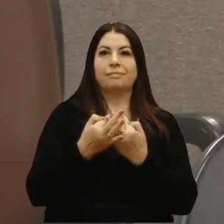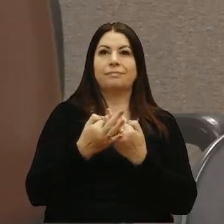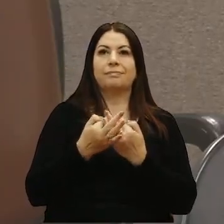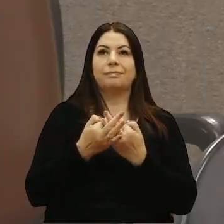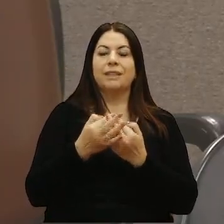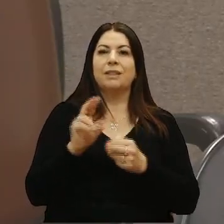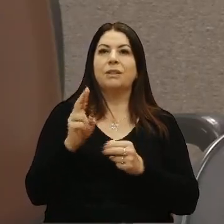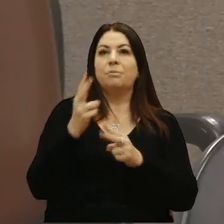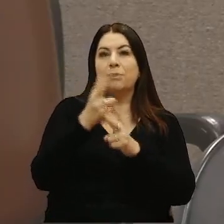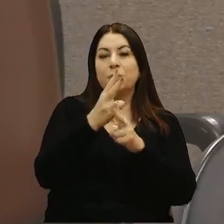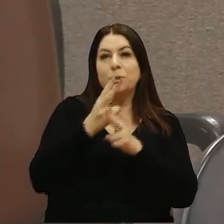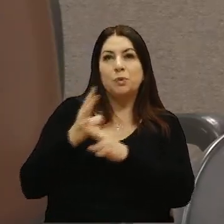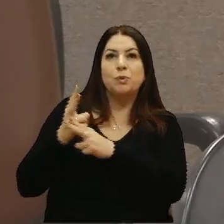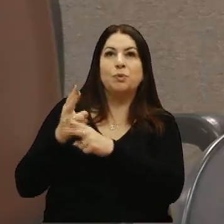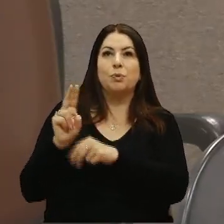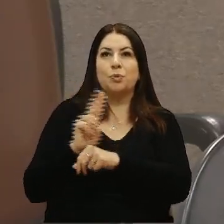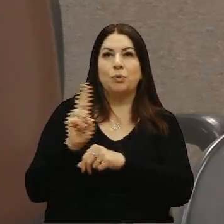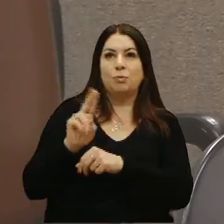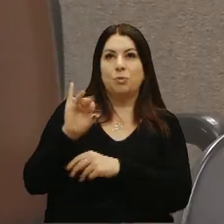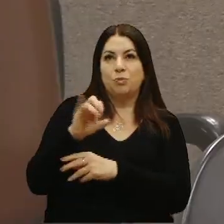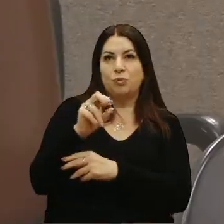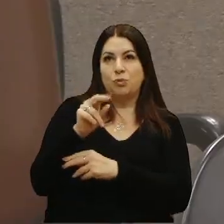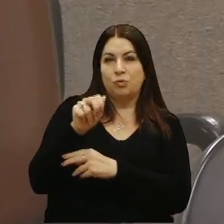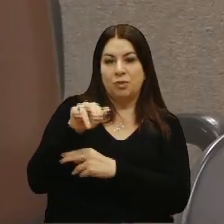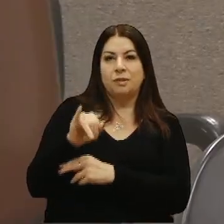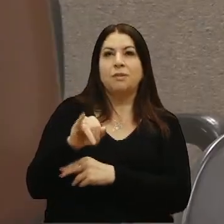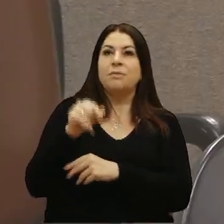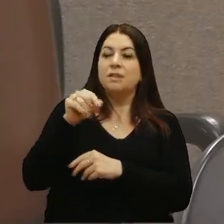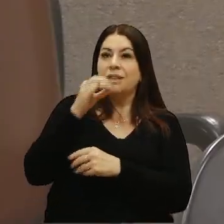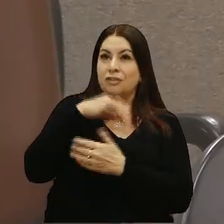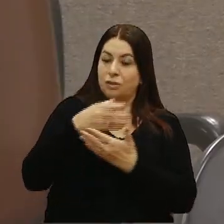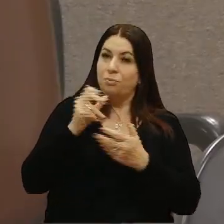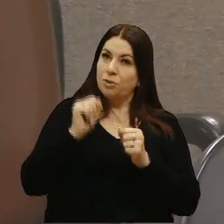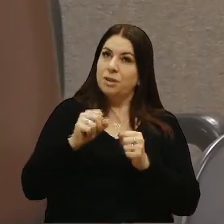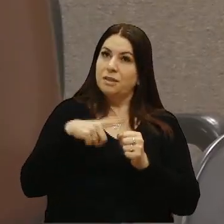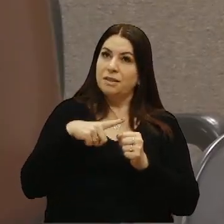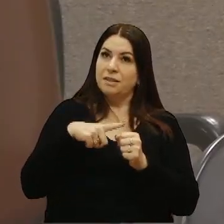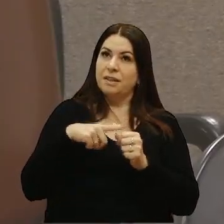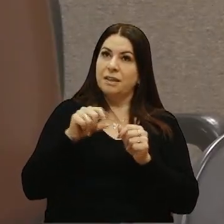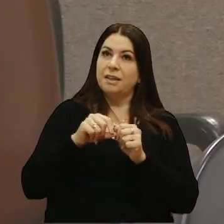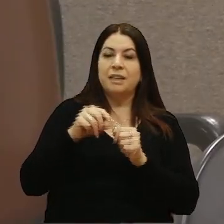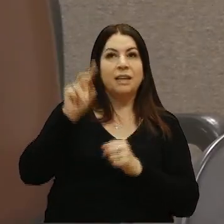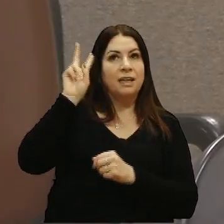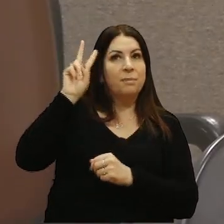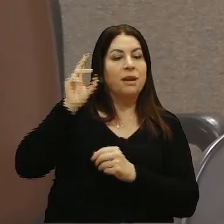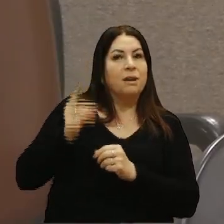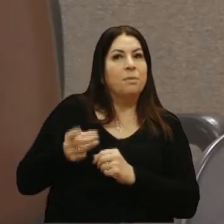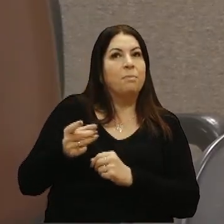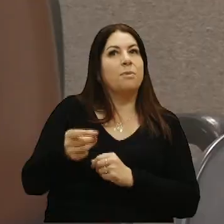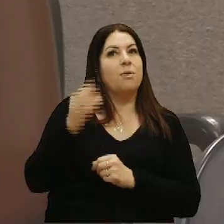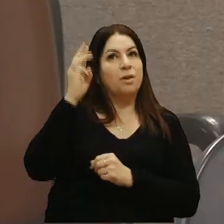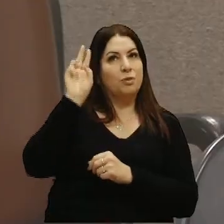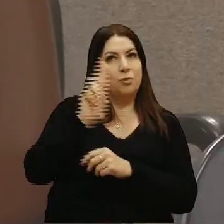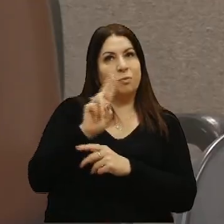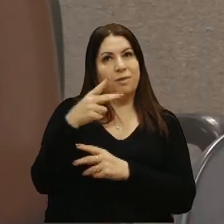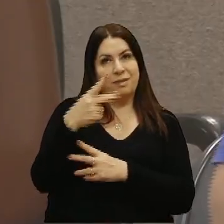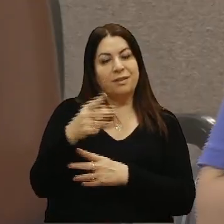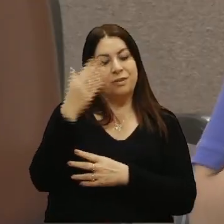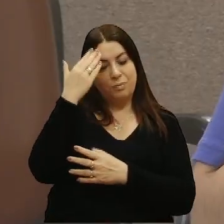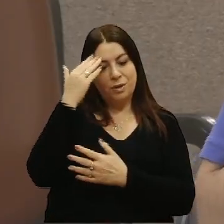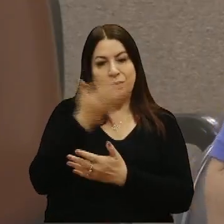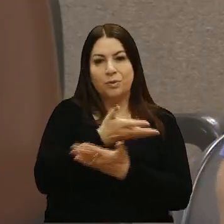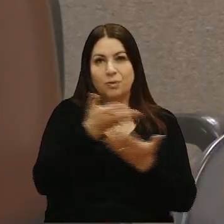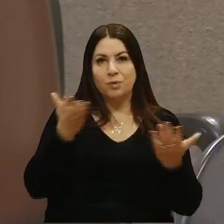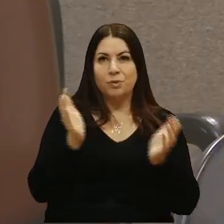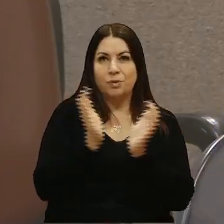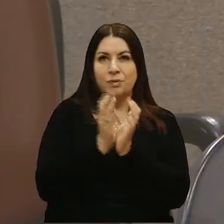nome, emprestou o nome, né, do seu Joane, para que Caxias do Sul pudesse eternizar na memória, né, o nome dele. Então, obrigado a todos,